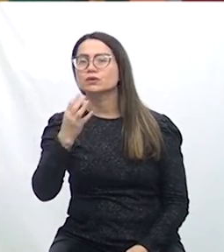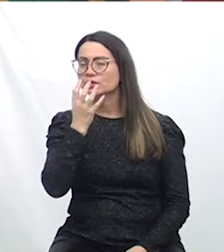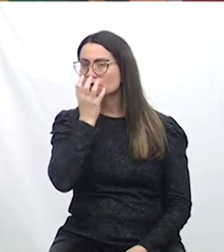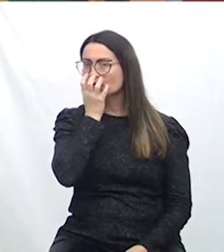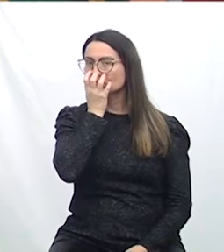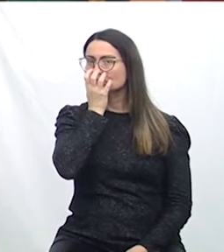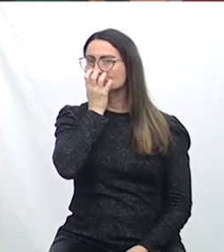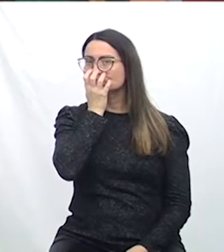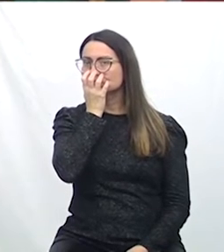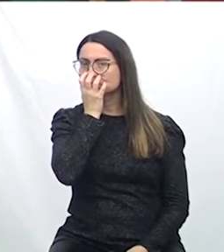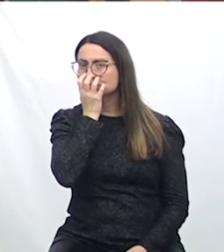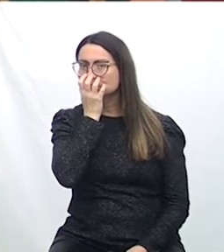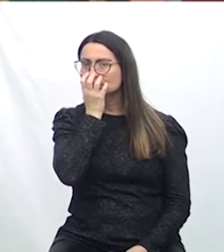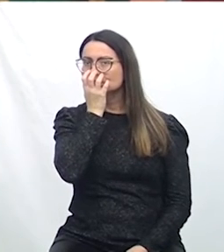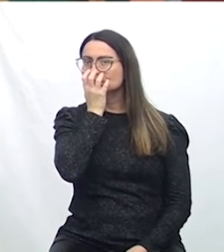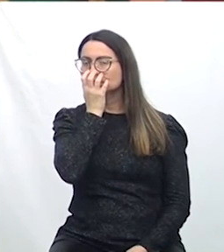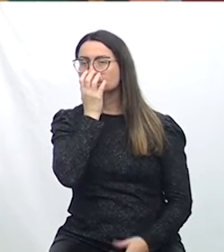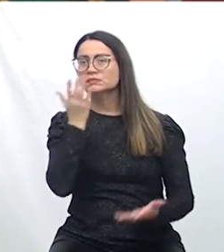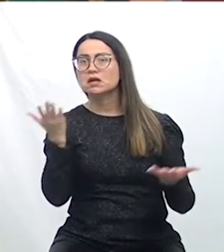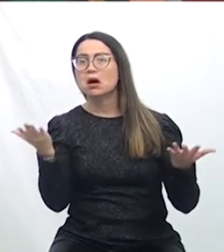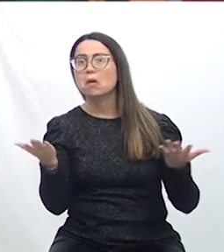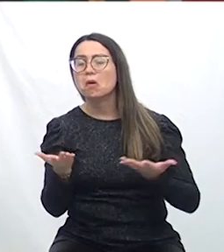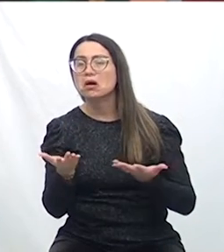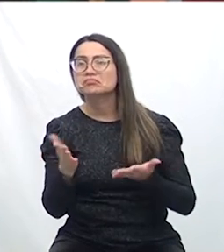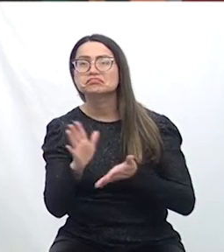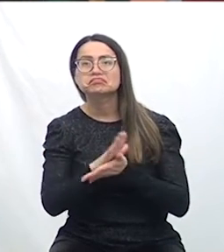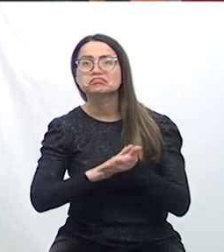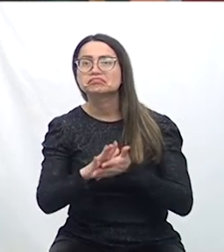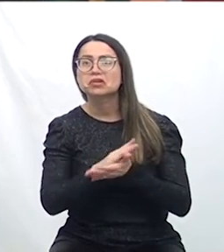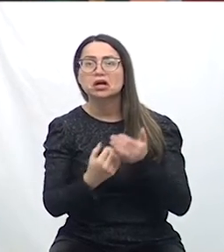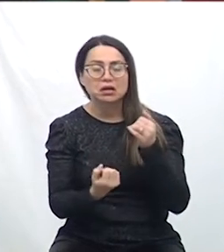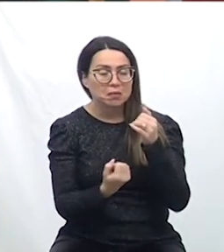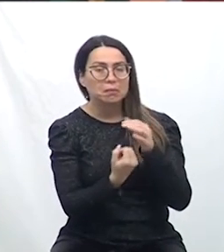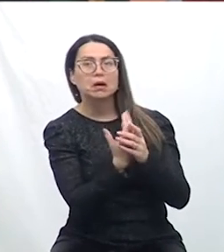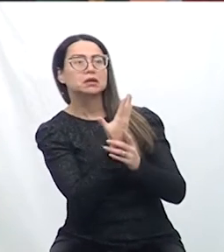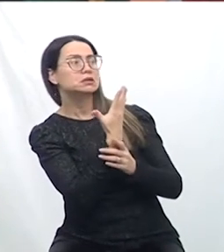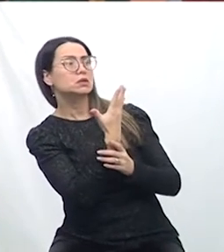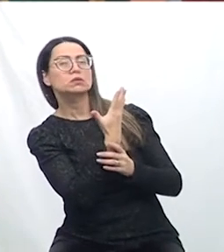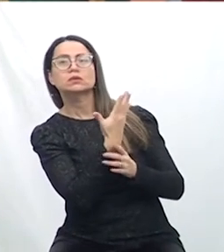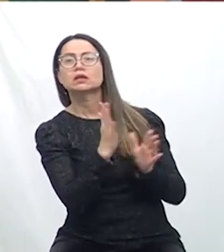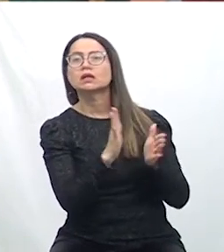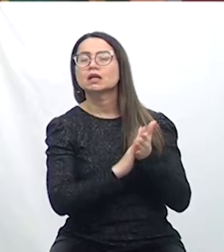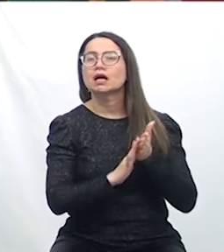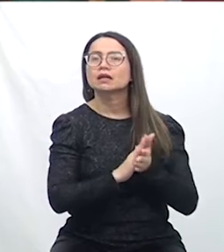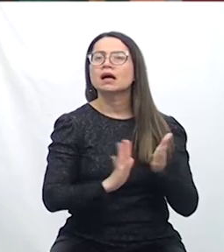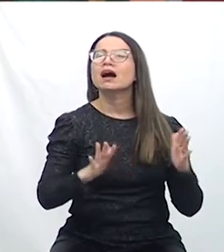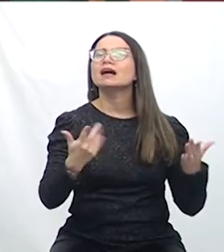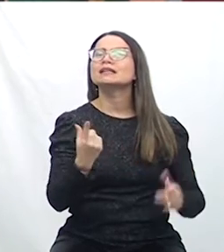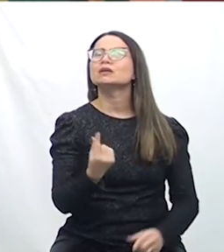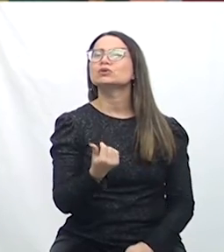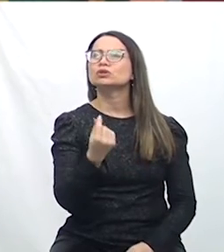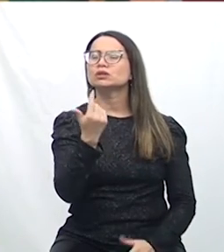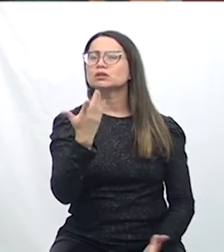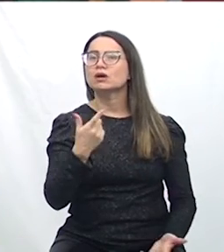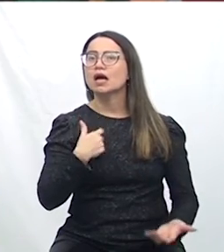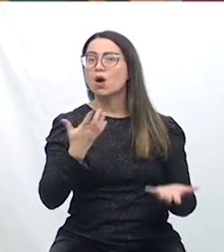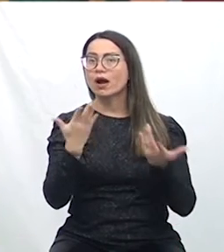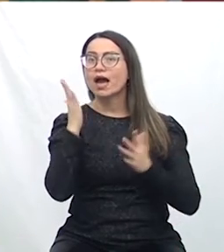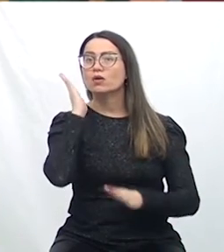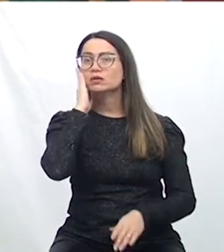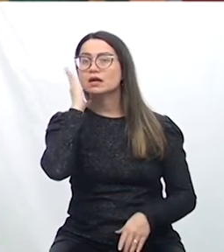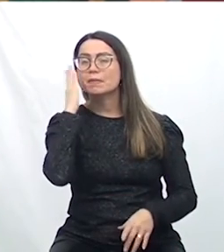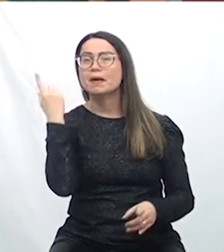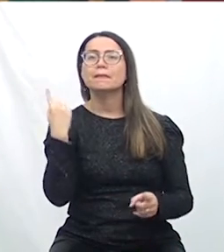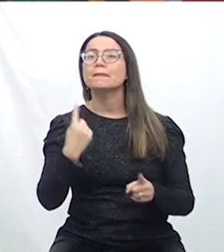até agora não apareceram, né? Cadê o dinheiro do respirador? Eu quero saber por